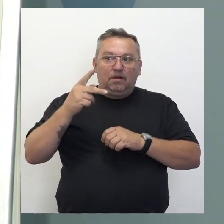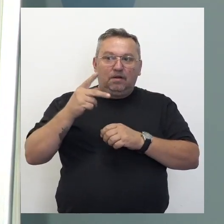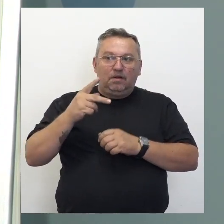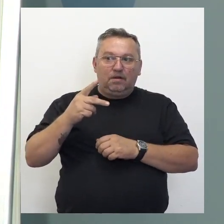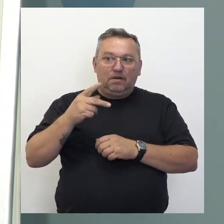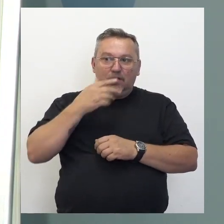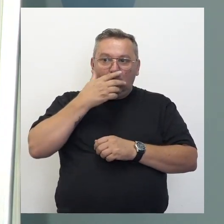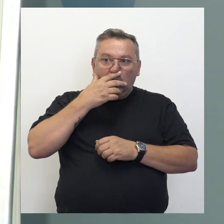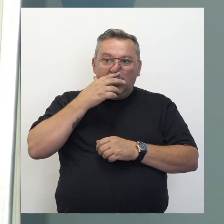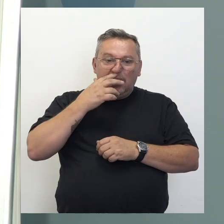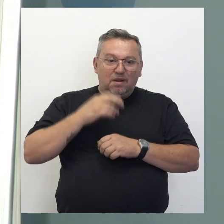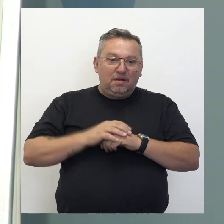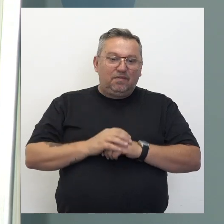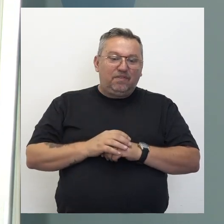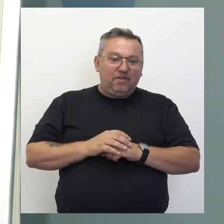aqui está